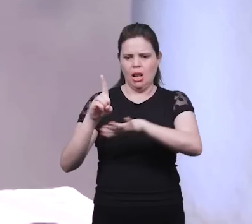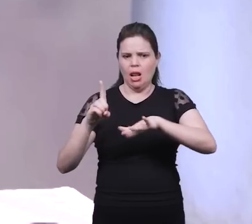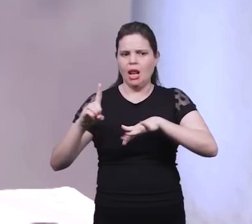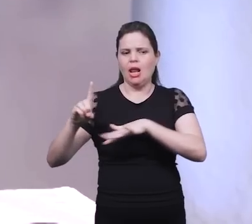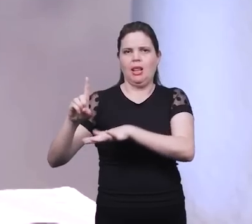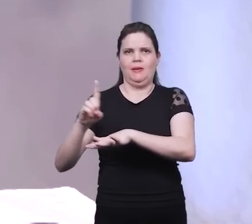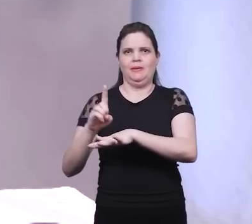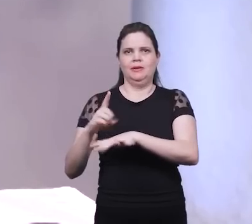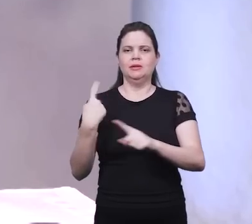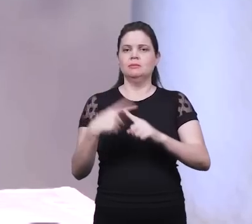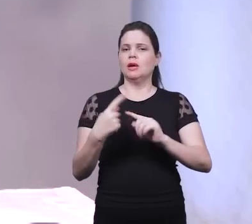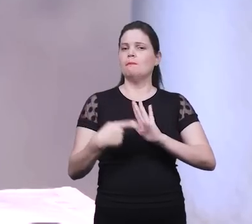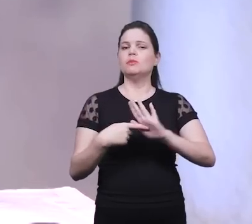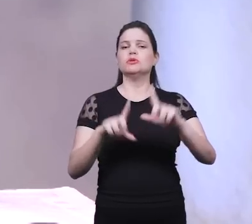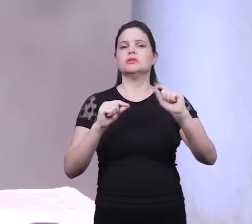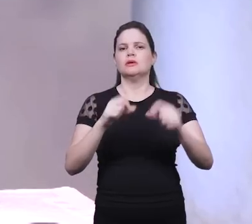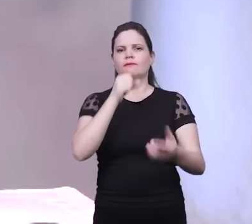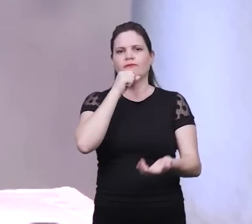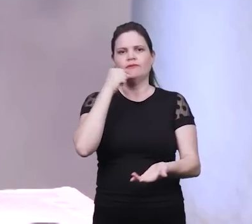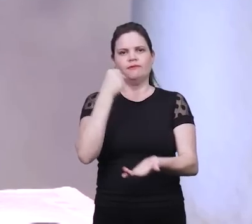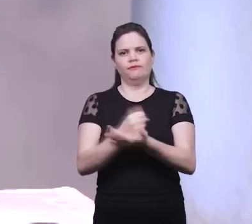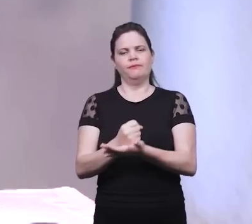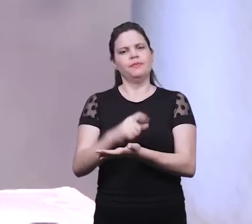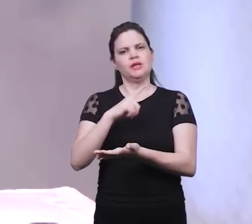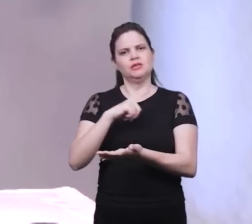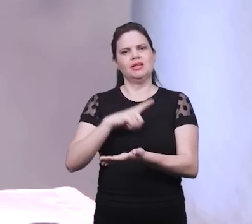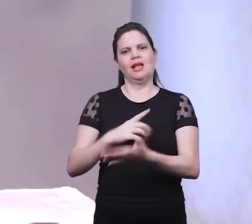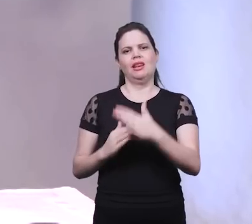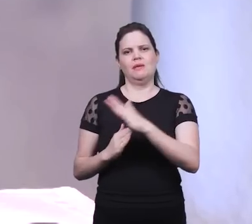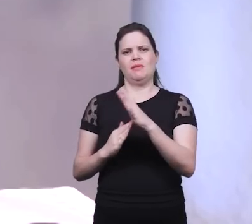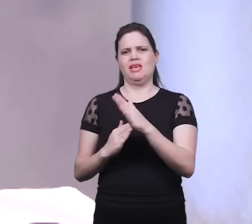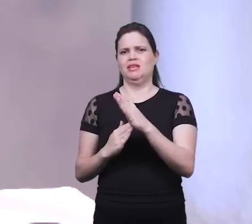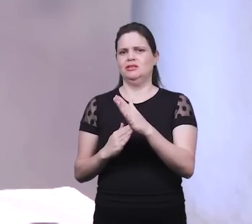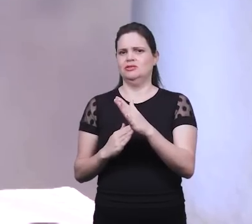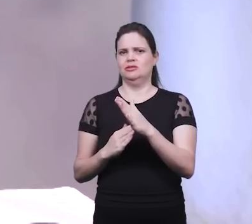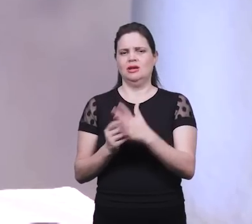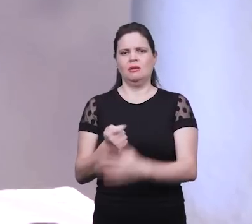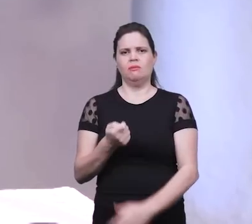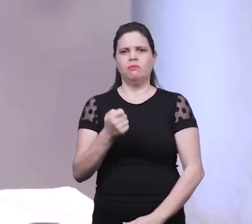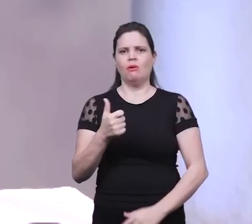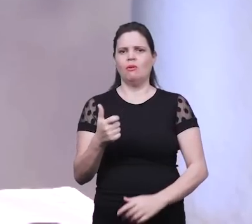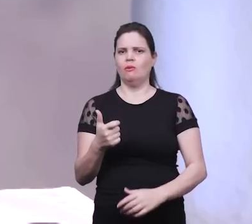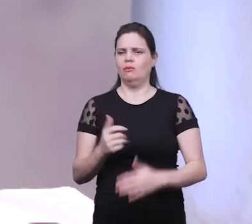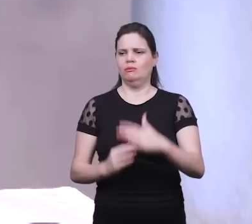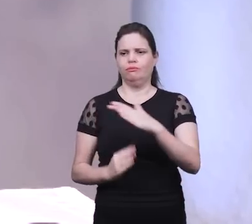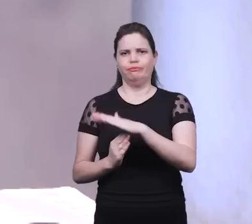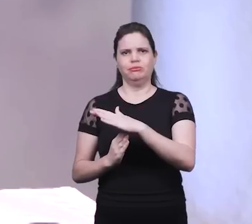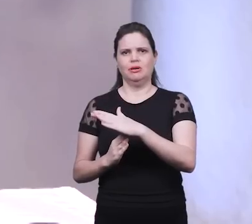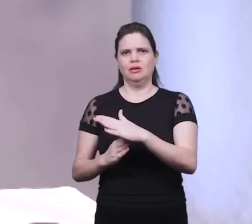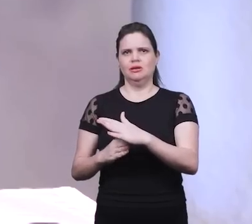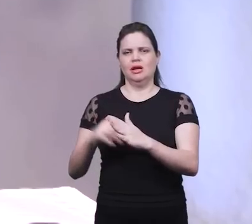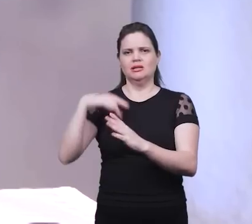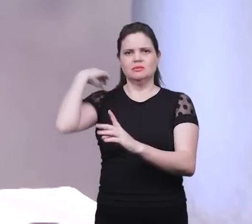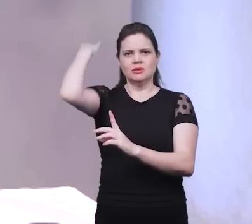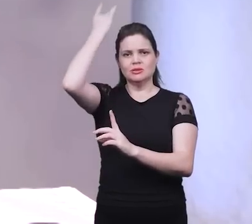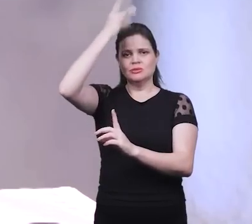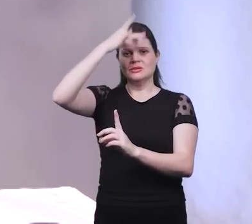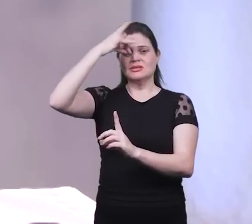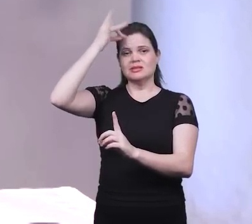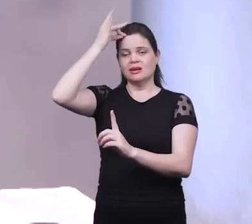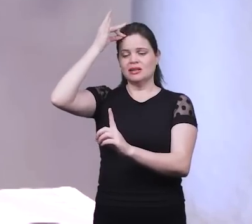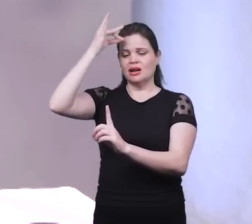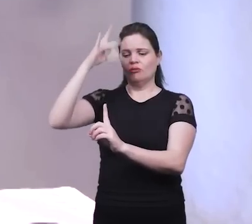no Velho Testamento havia limitações da operação de Deus, limitações do derramado do Espírito Santo. O Espírito Santo derramado sobre algumas